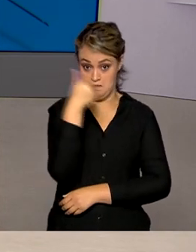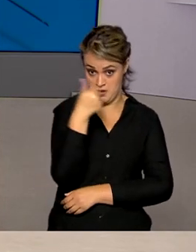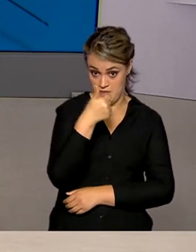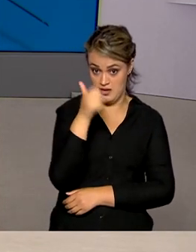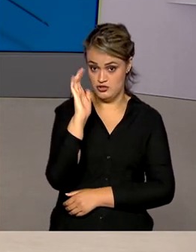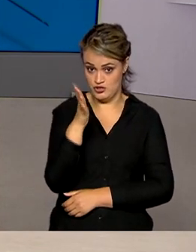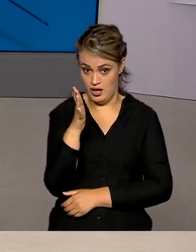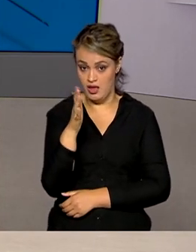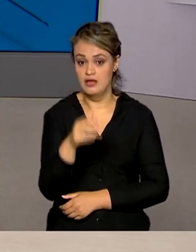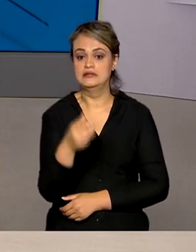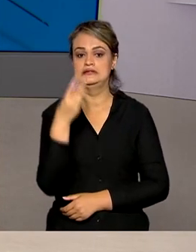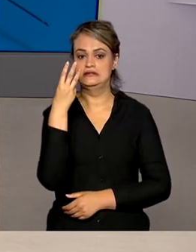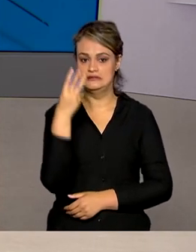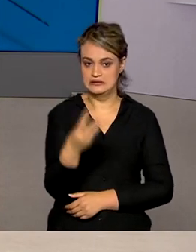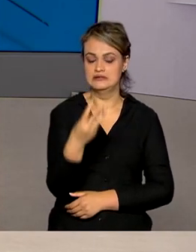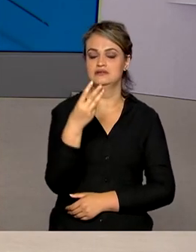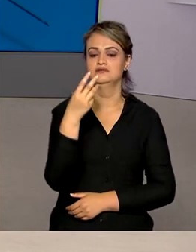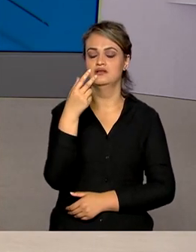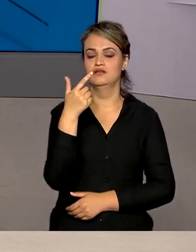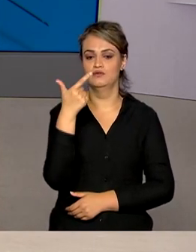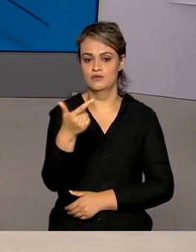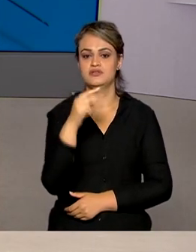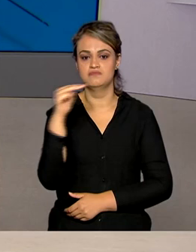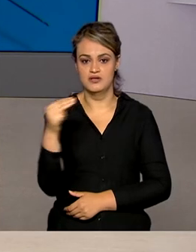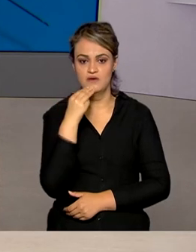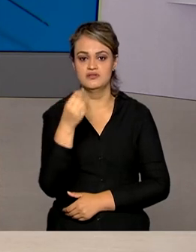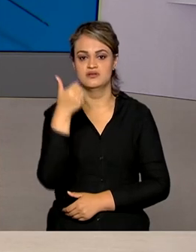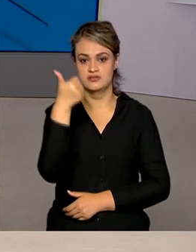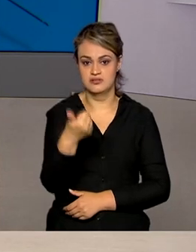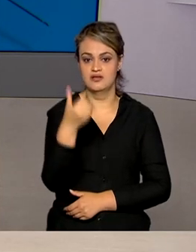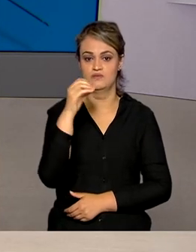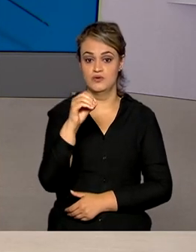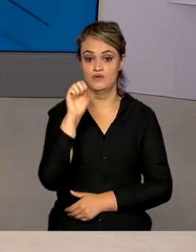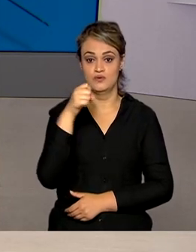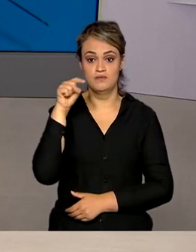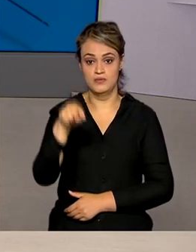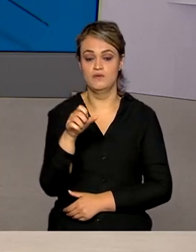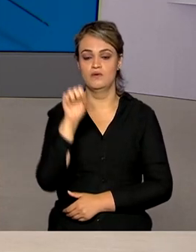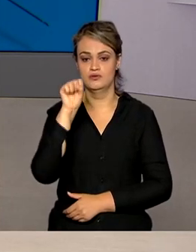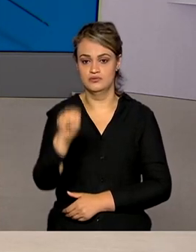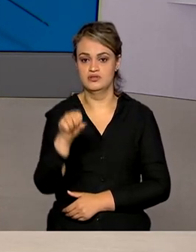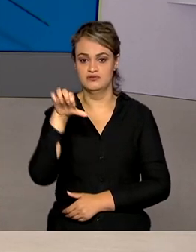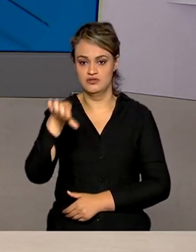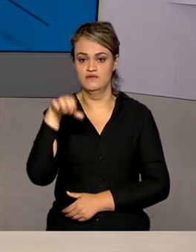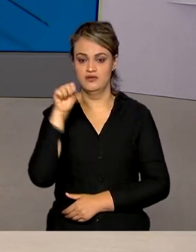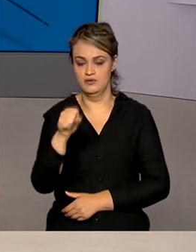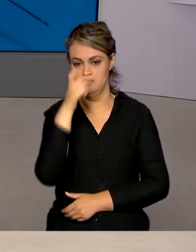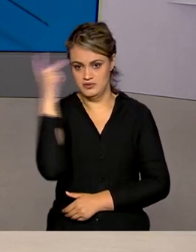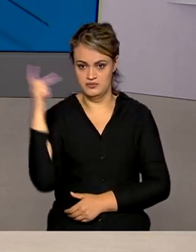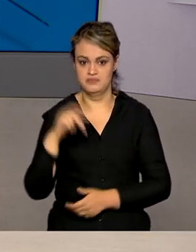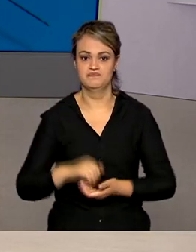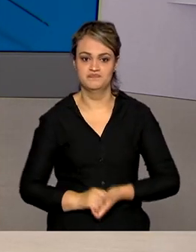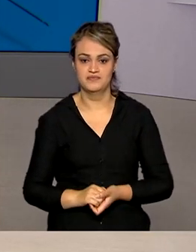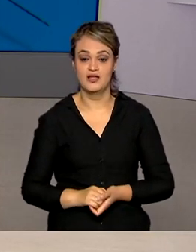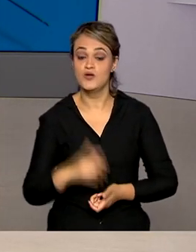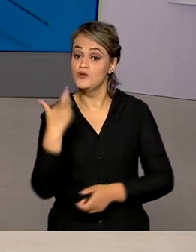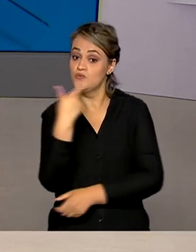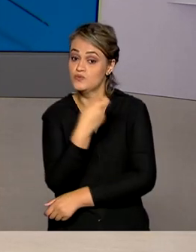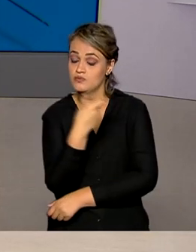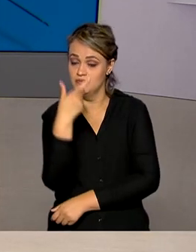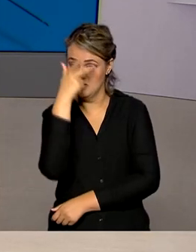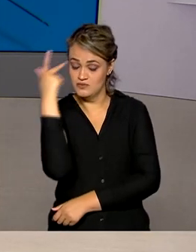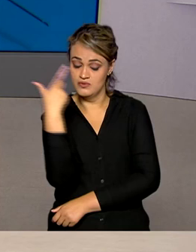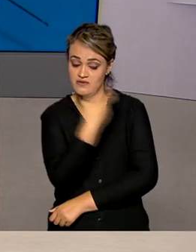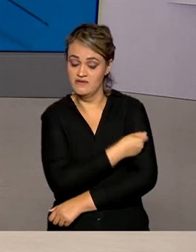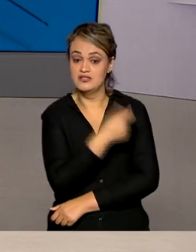primeira dose totalizam 32.108.898 pessoas. E o número de